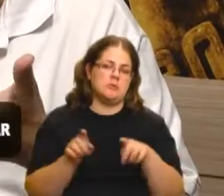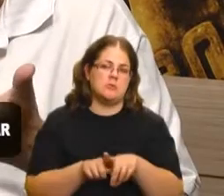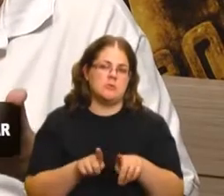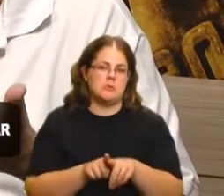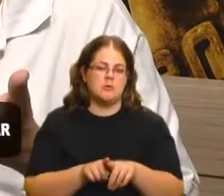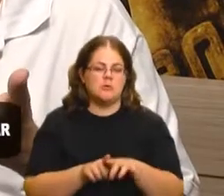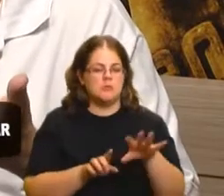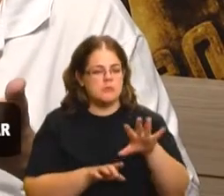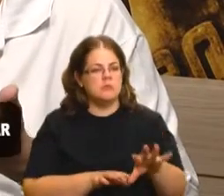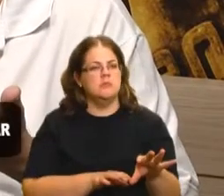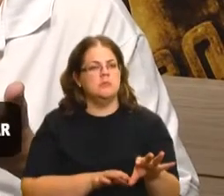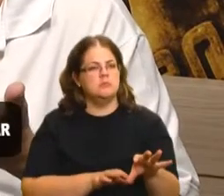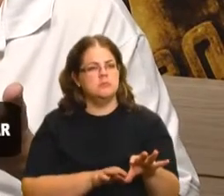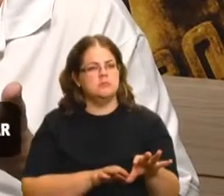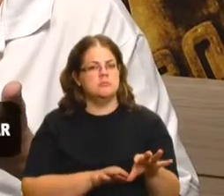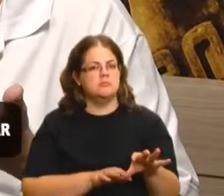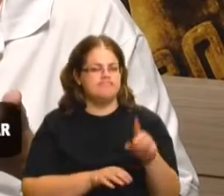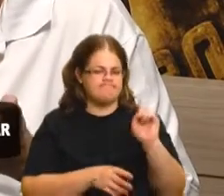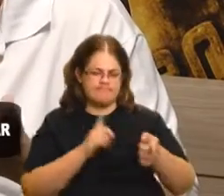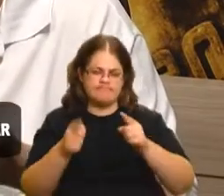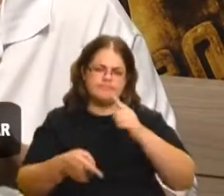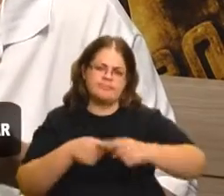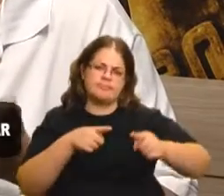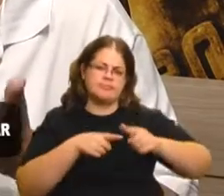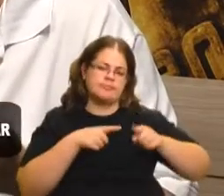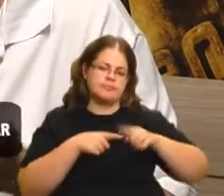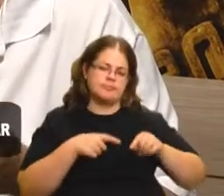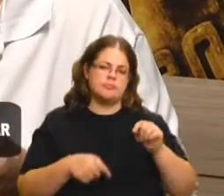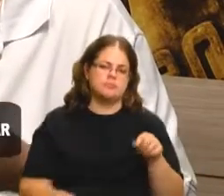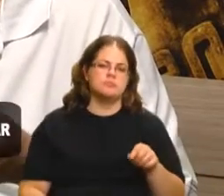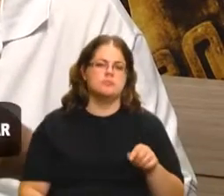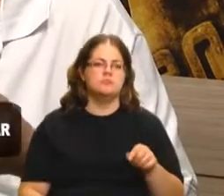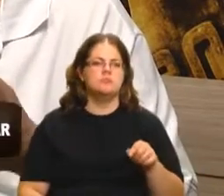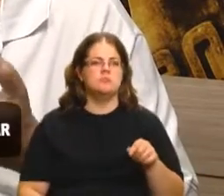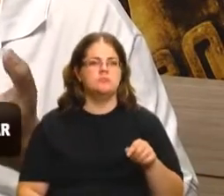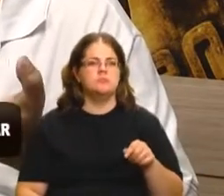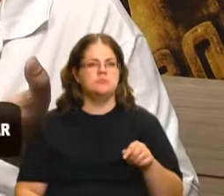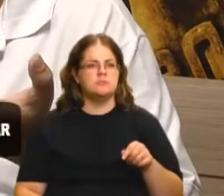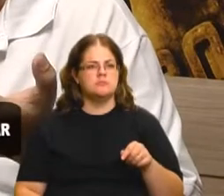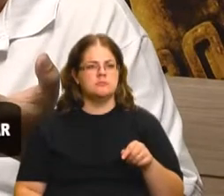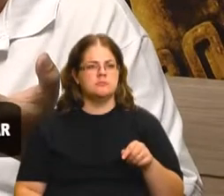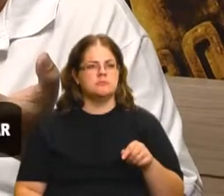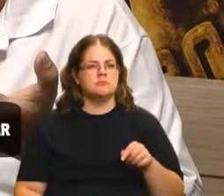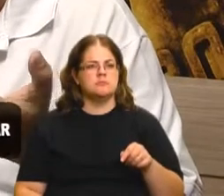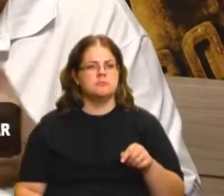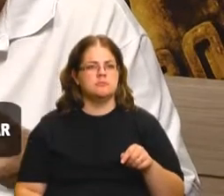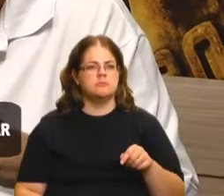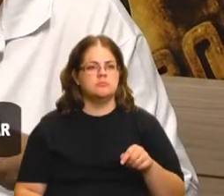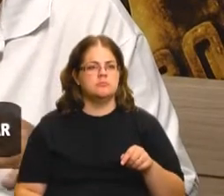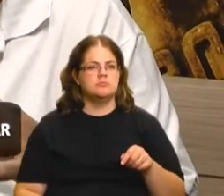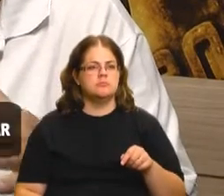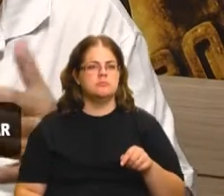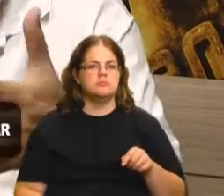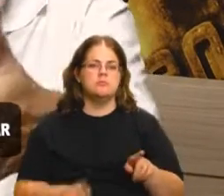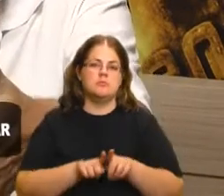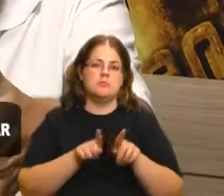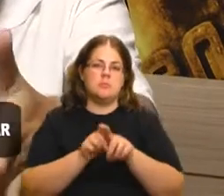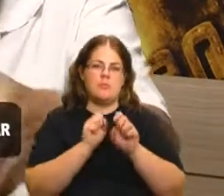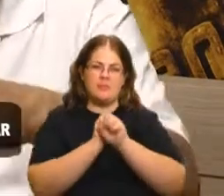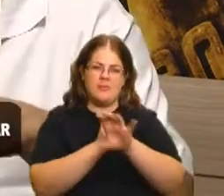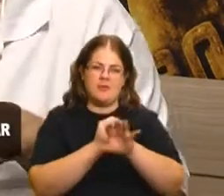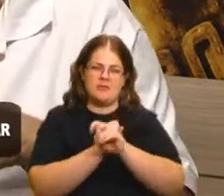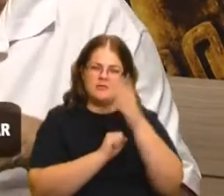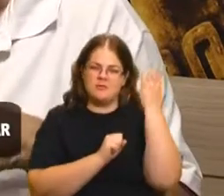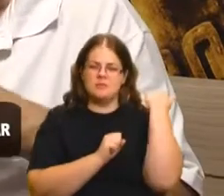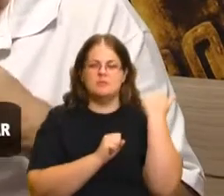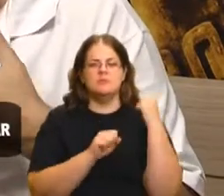golpe que instituiu uma ditadura. Né? Eles tinham, quer dizer, as palavras da grande